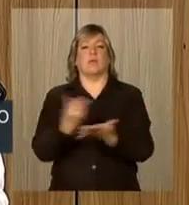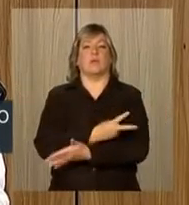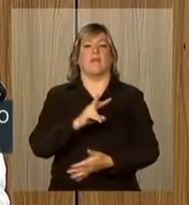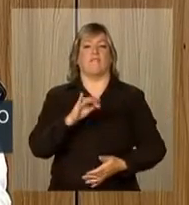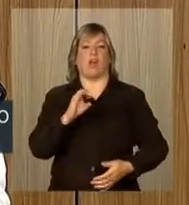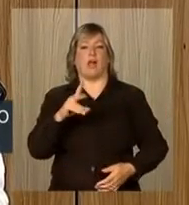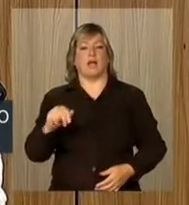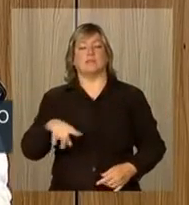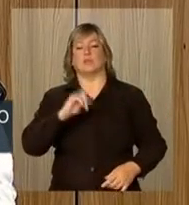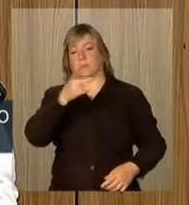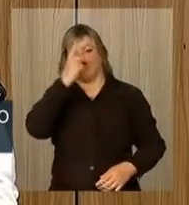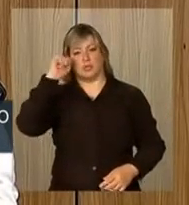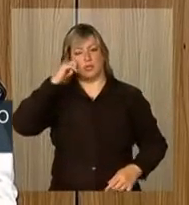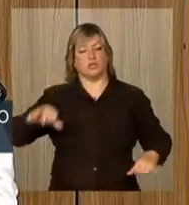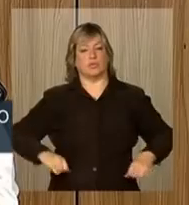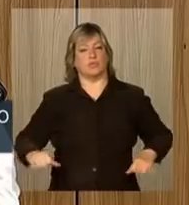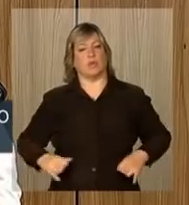no país.